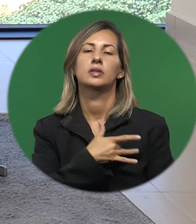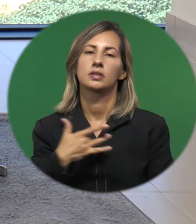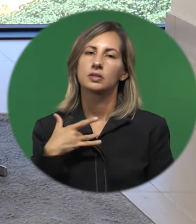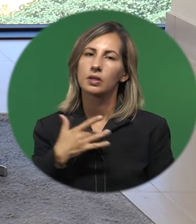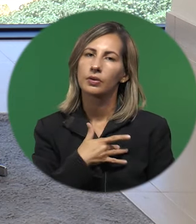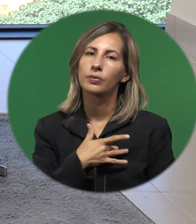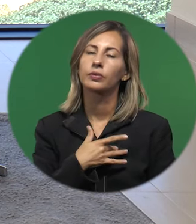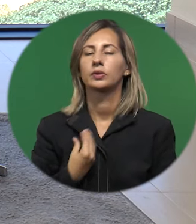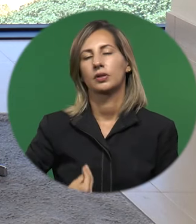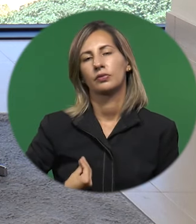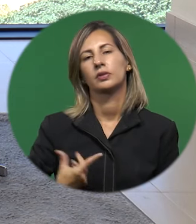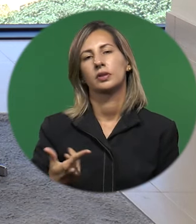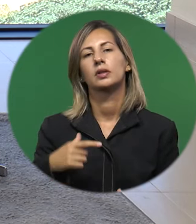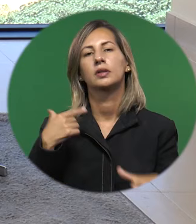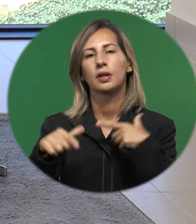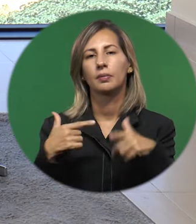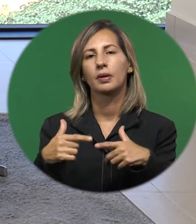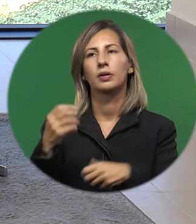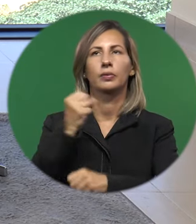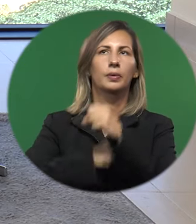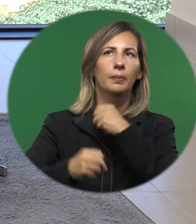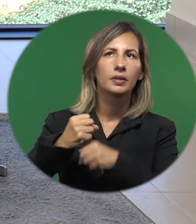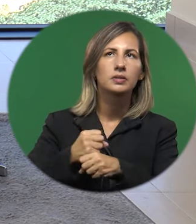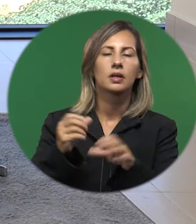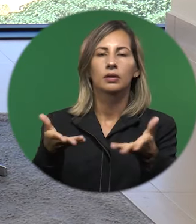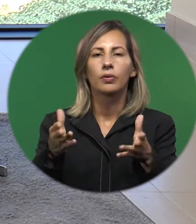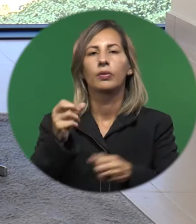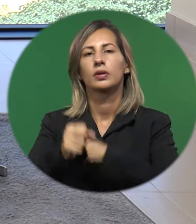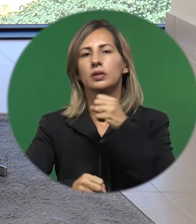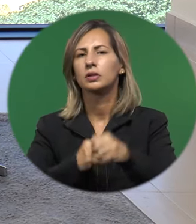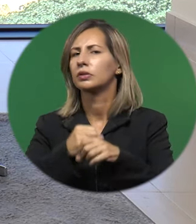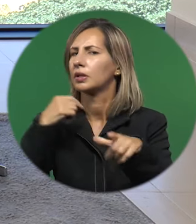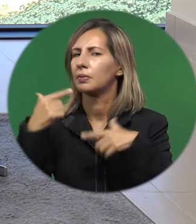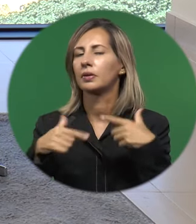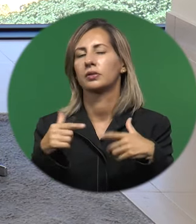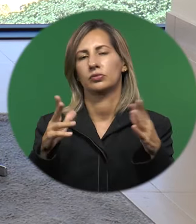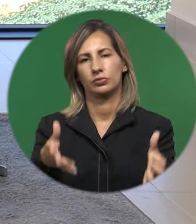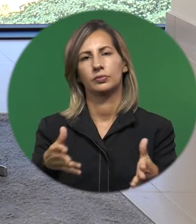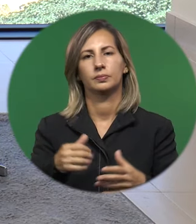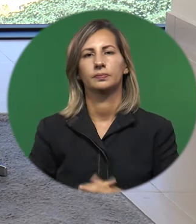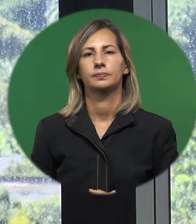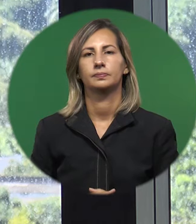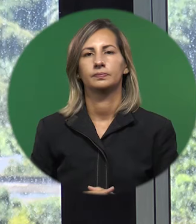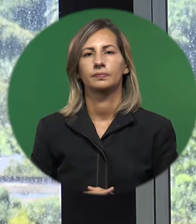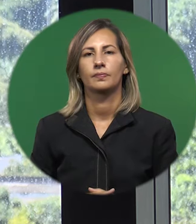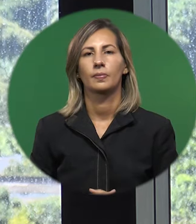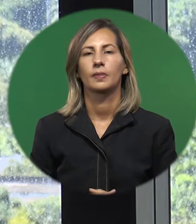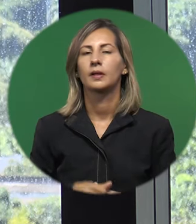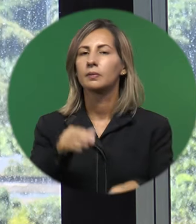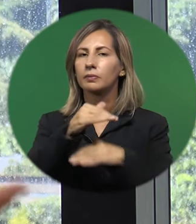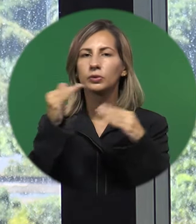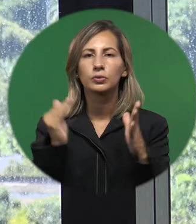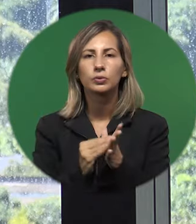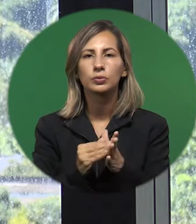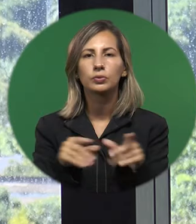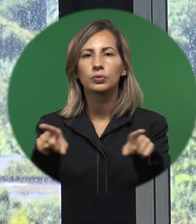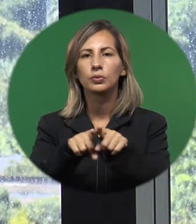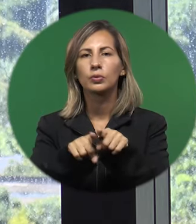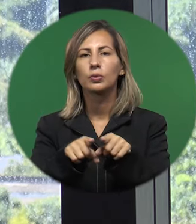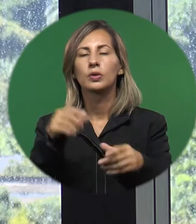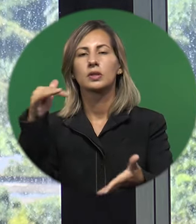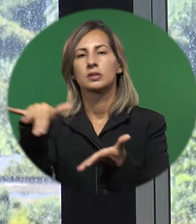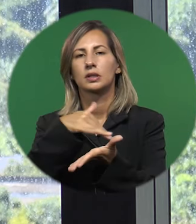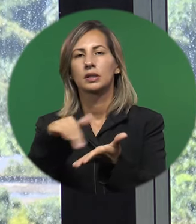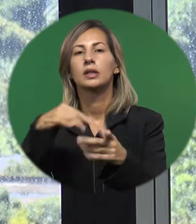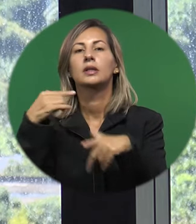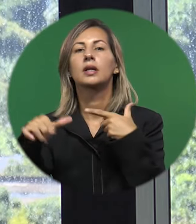da saúde e da qualidade de vida do servidor durante o ano passado, esse ano, a gente já vem trabalhando muito isso. Paralelo a tudo isso, a